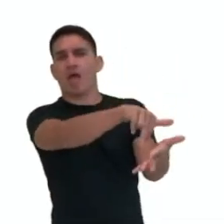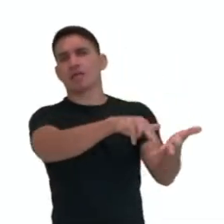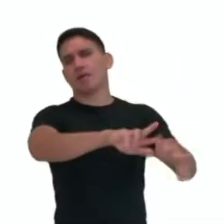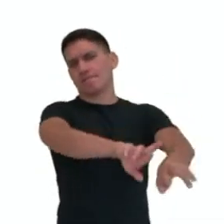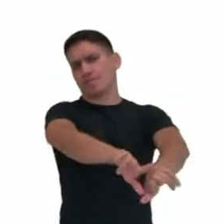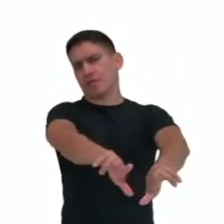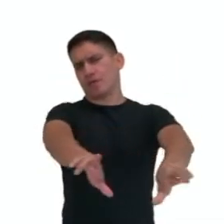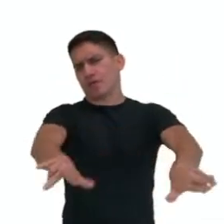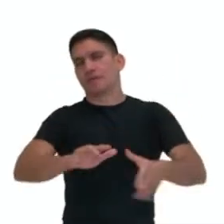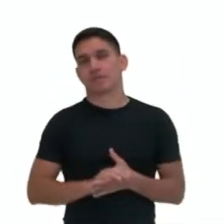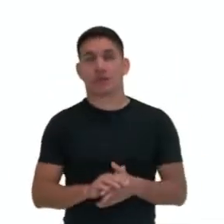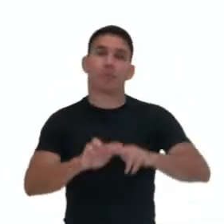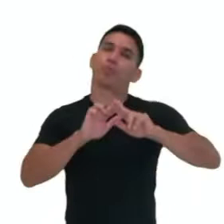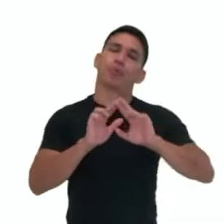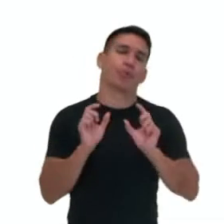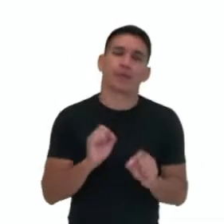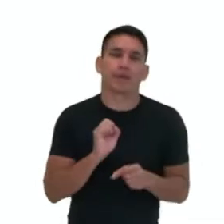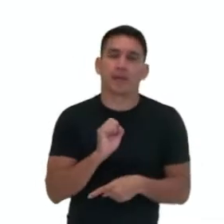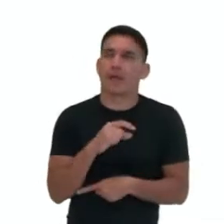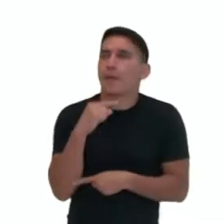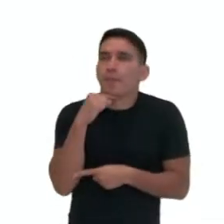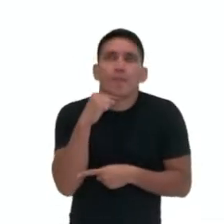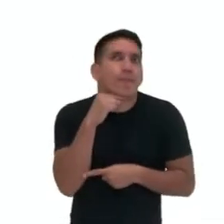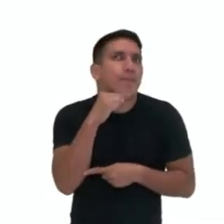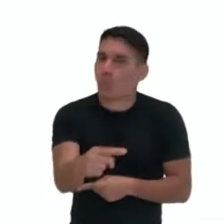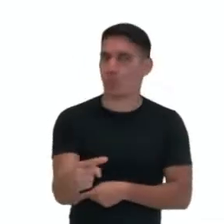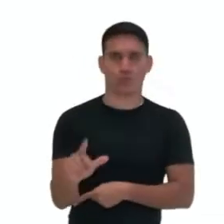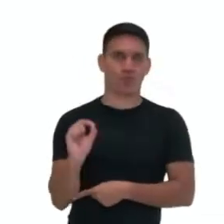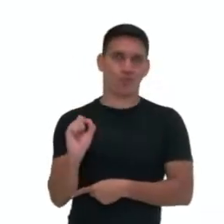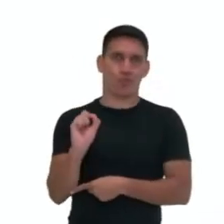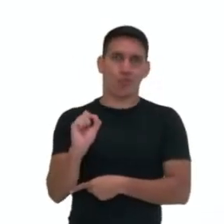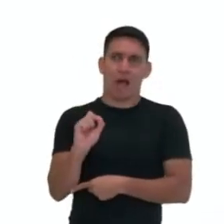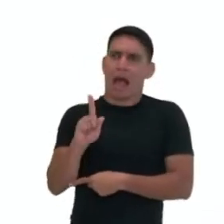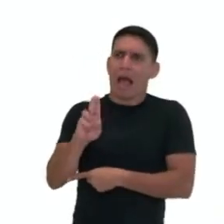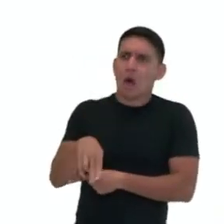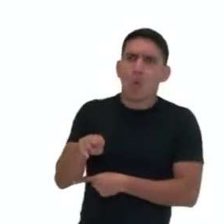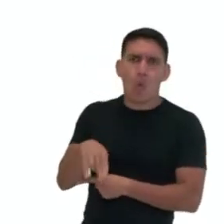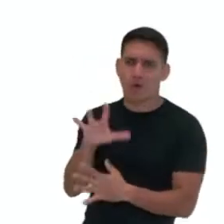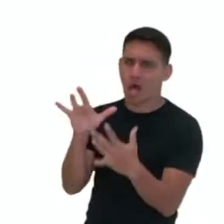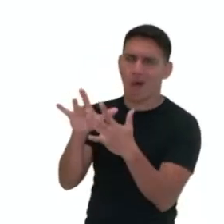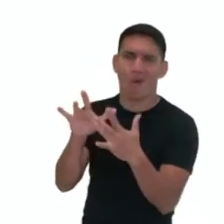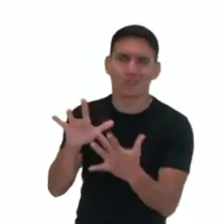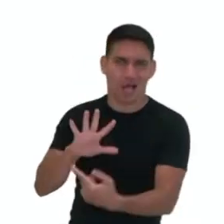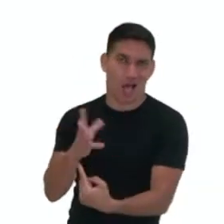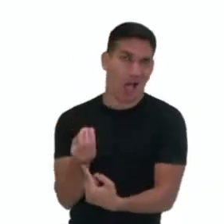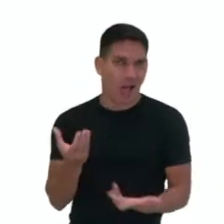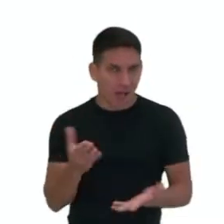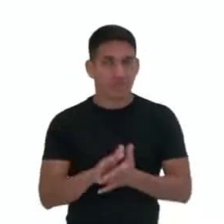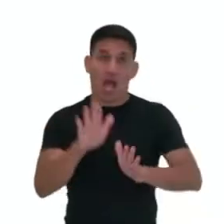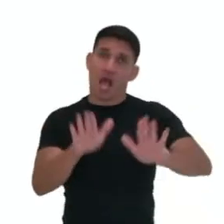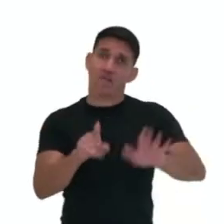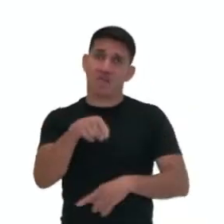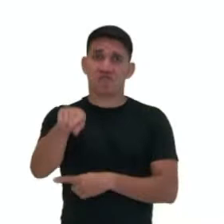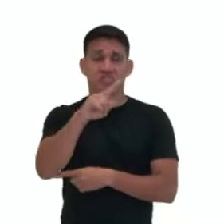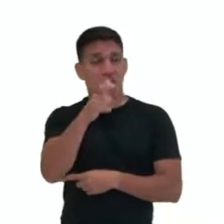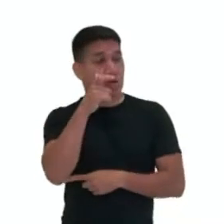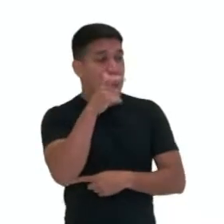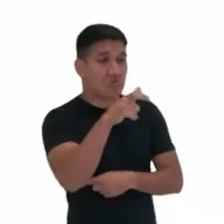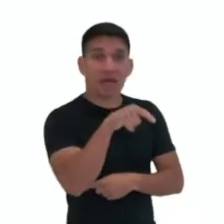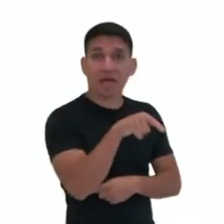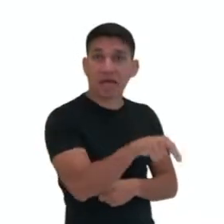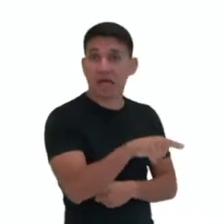entre outras. Então é impossível que a gente não tenha nenhum contato com a arte. Às vezes você não se interessa tanto